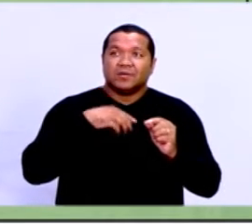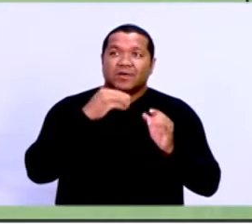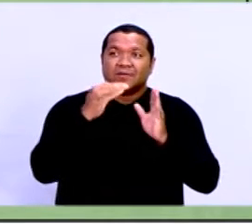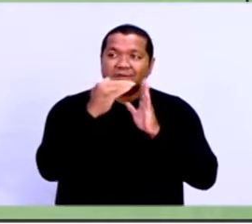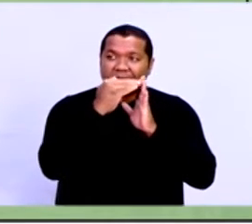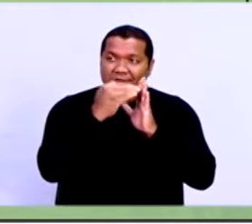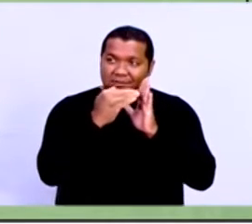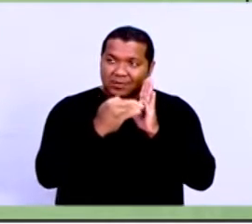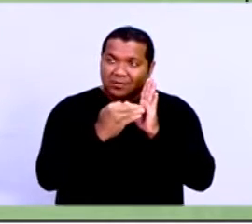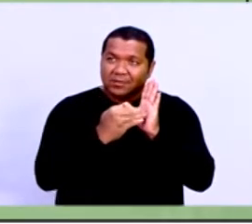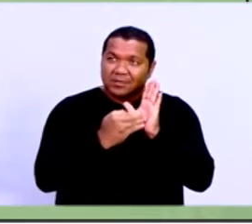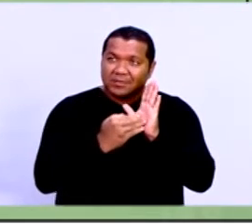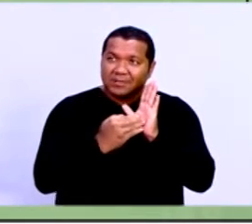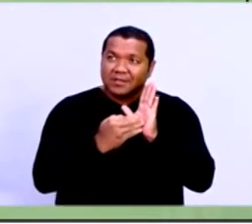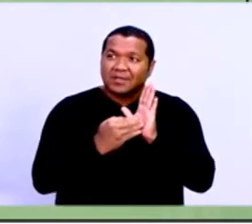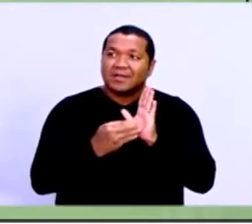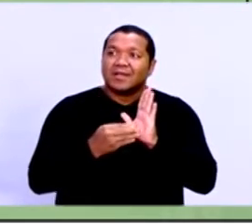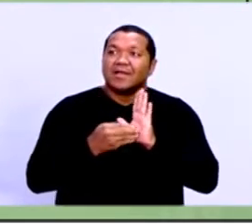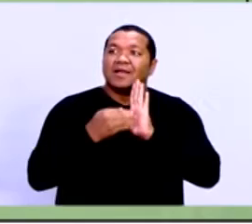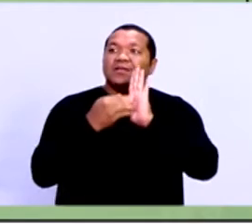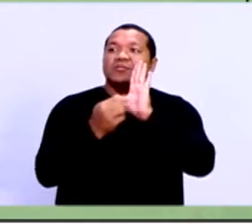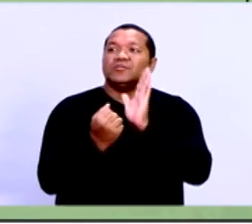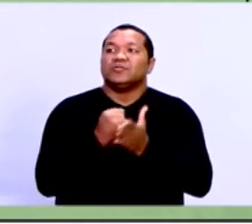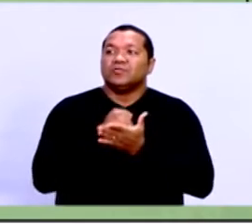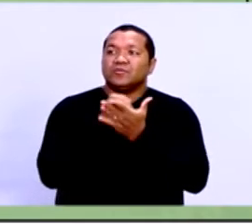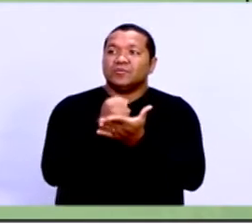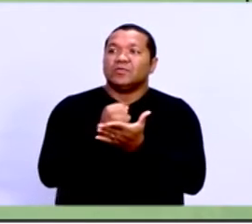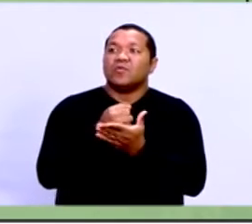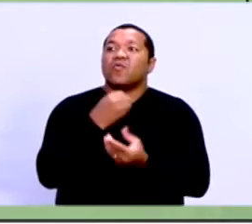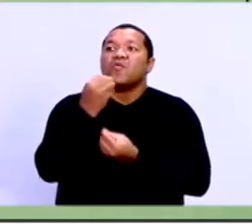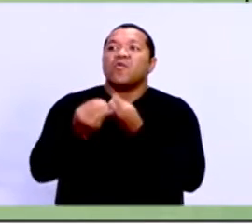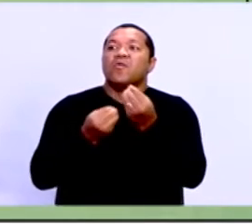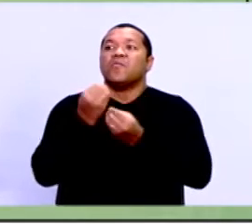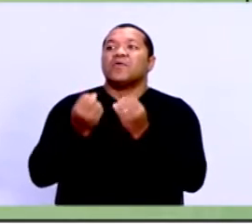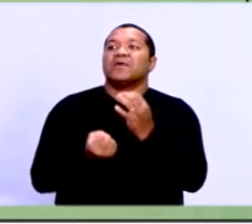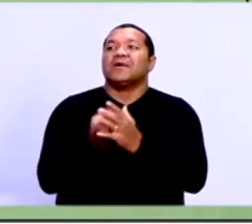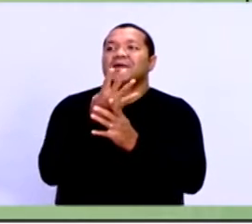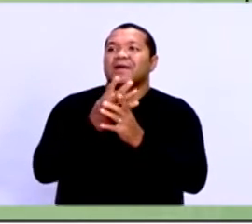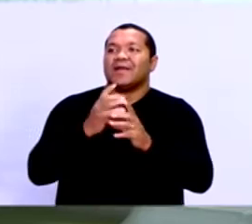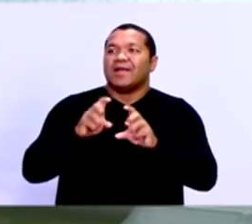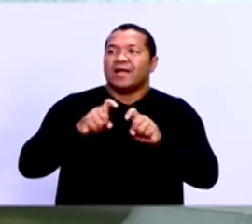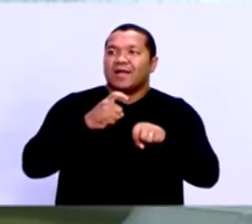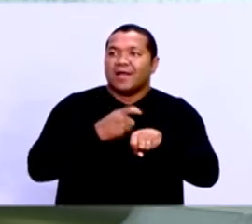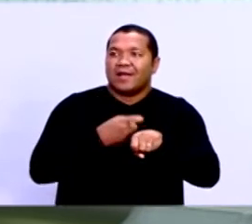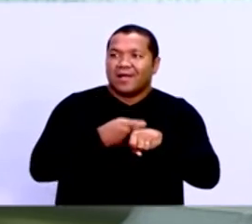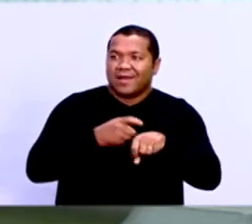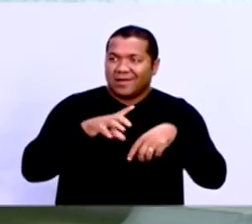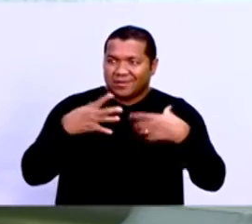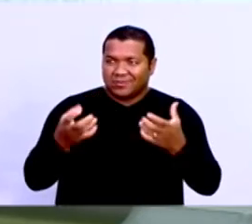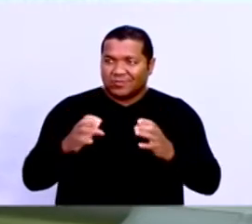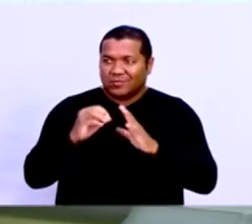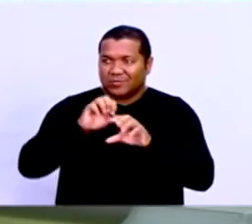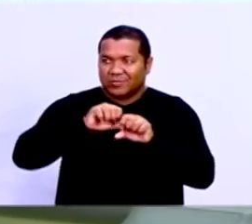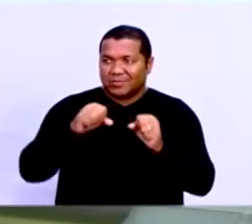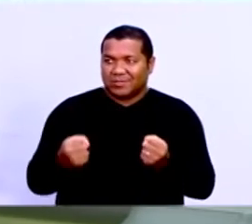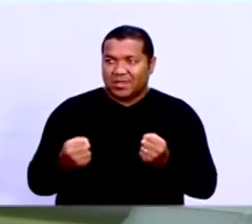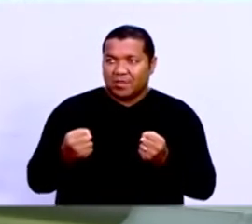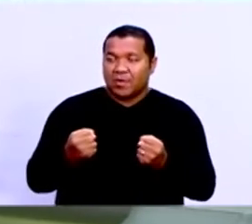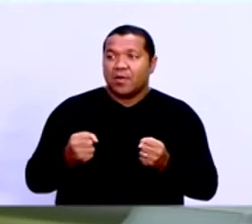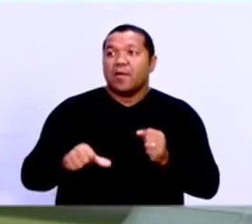a definição da arquitetura primeiro fator é a arquitetura do rádio ao seu sistema